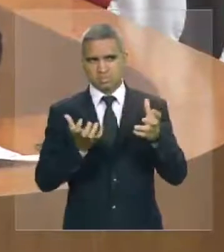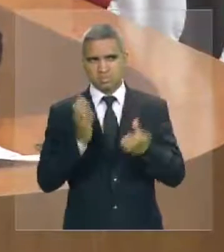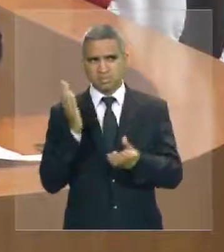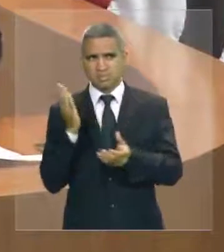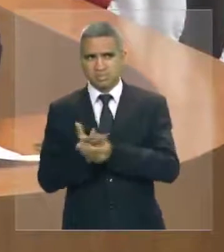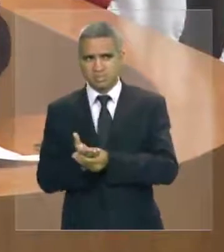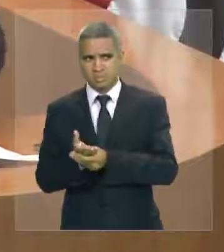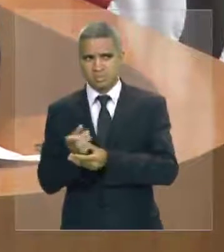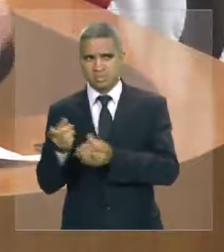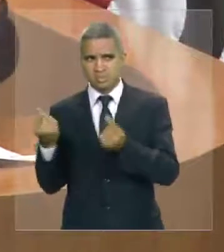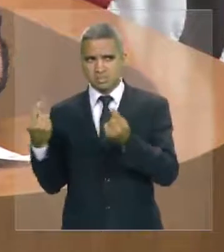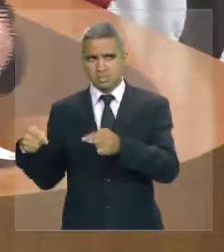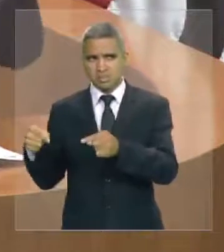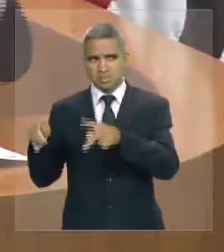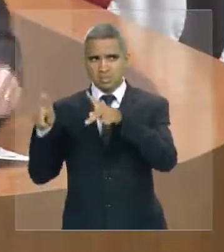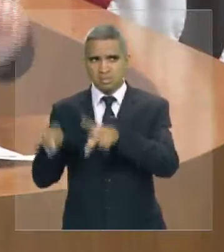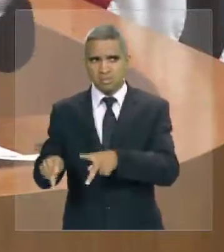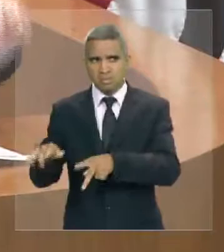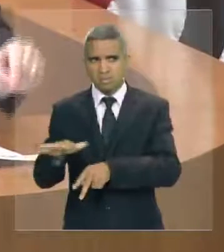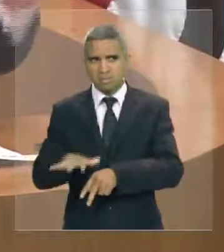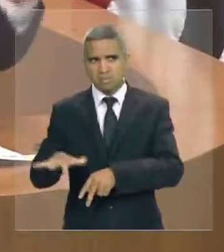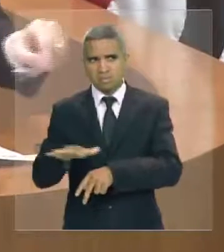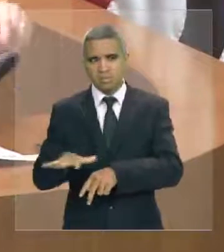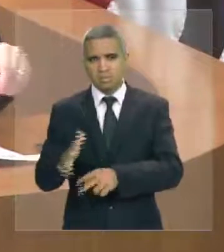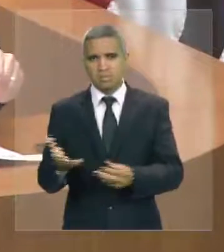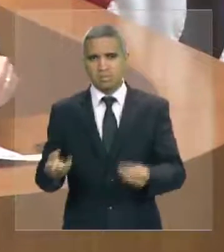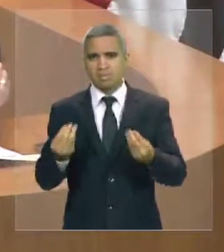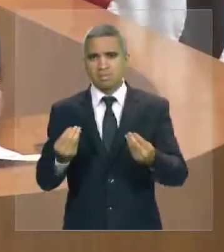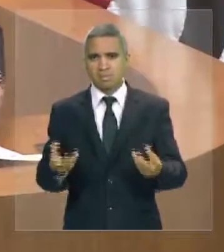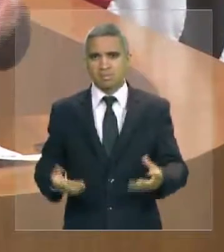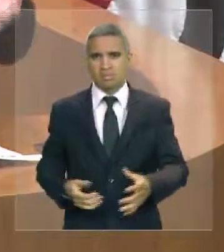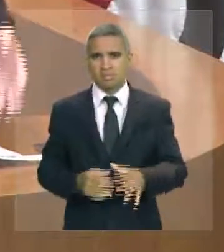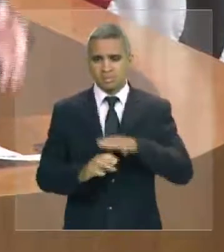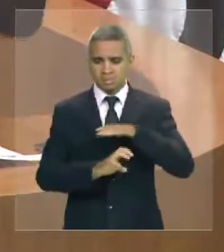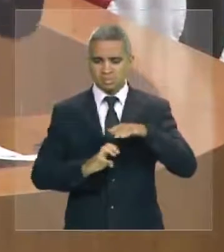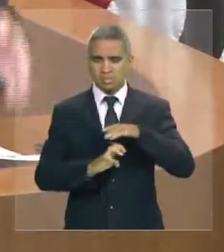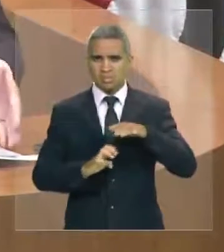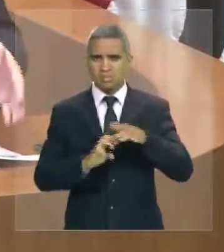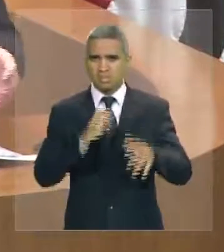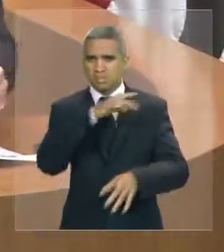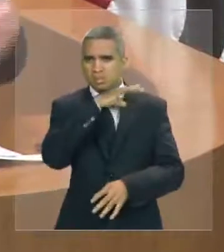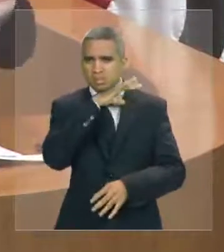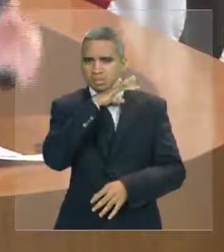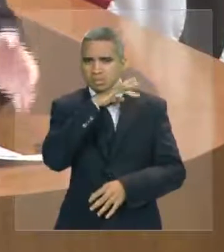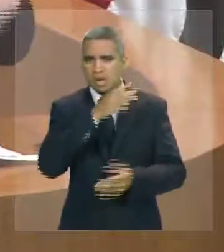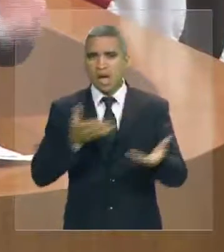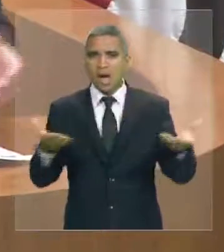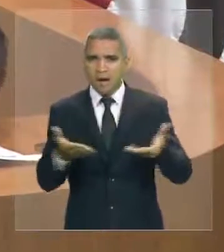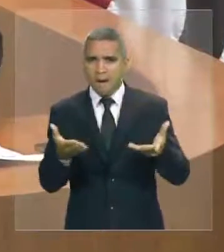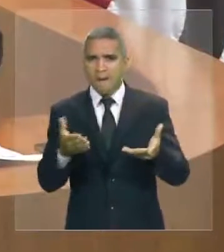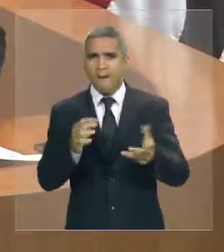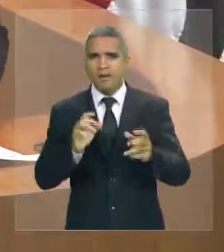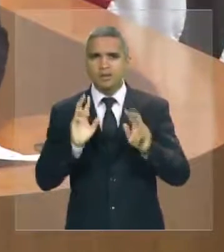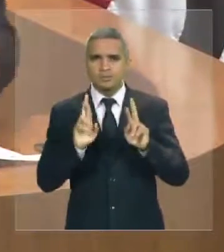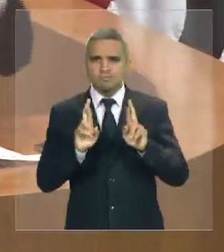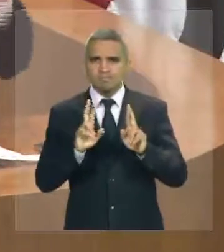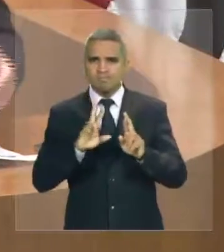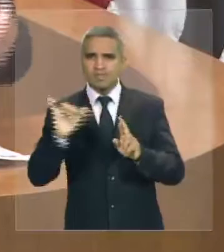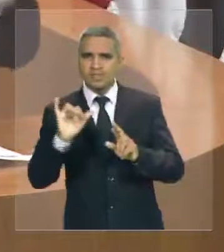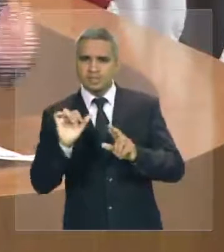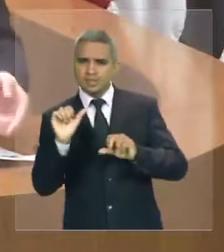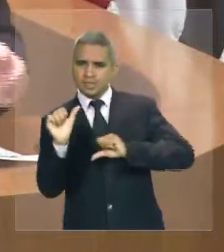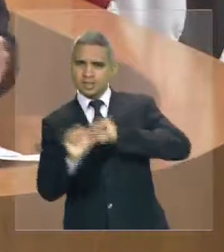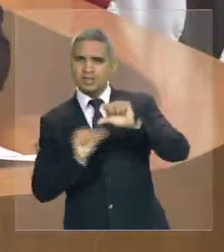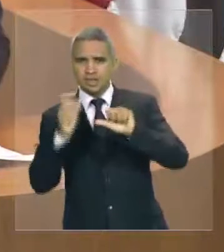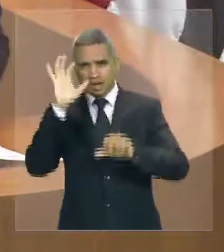Luís. Eles que prestam esse péssimo serviço à população e que finalmente agora se vai resolver o problema, porque a partir